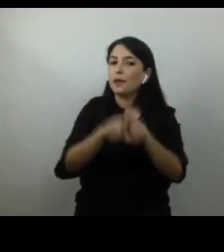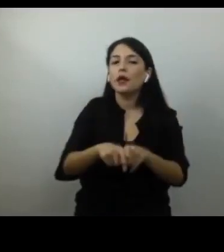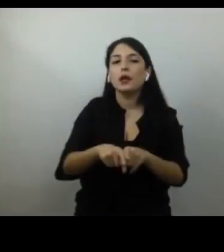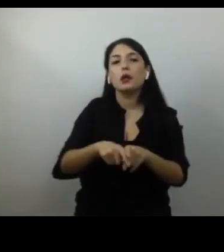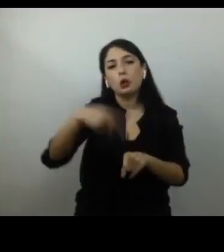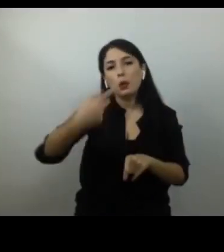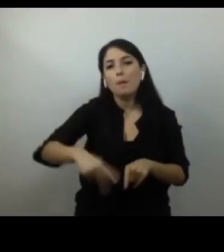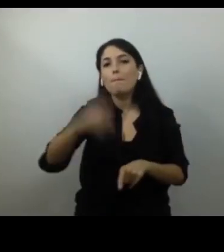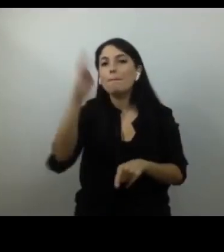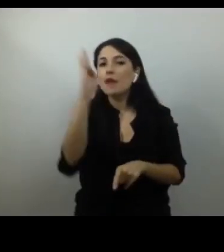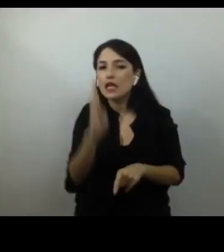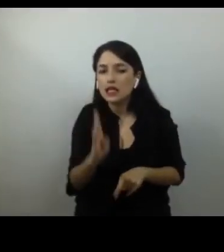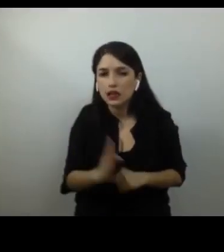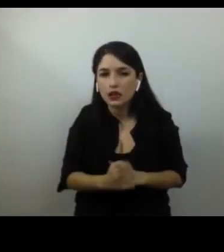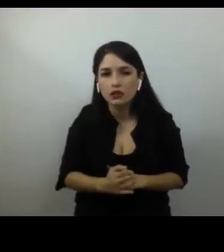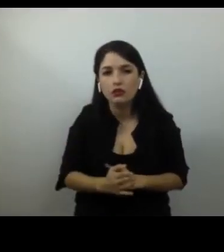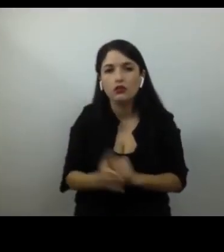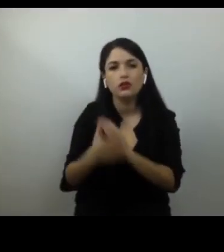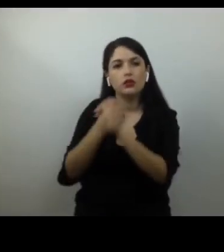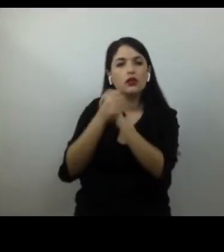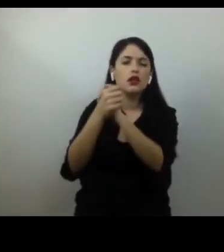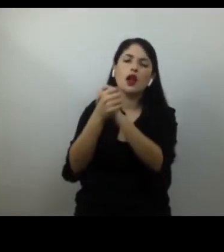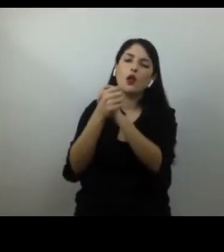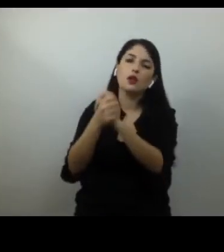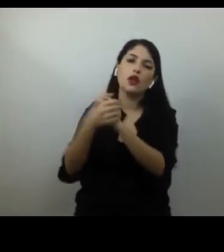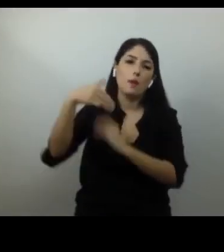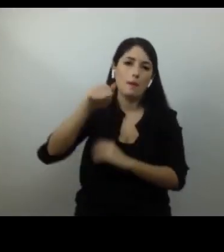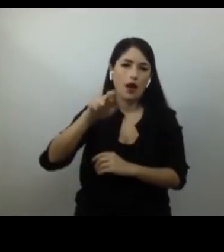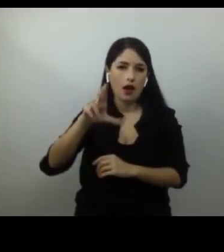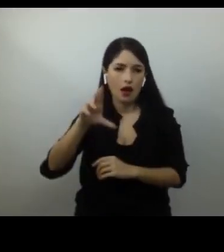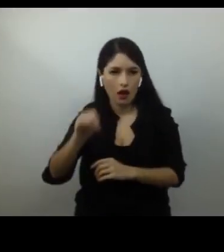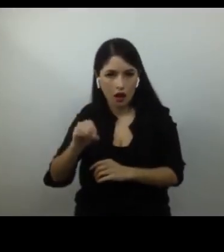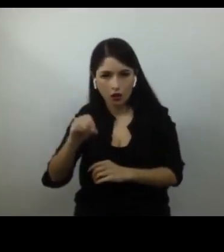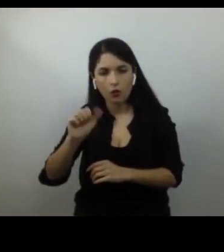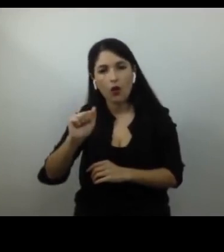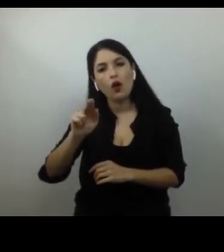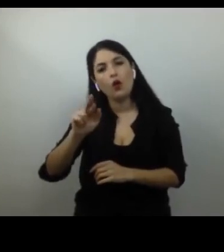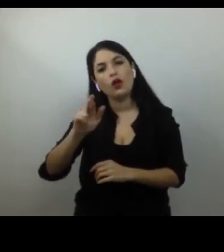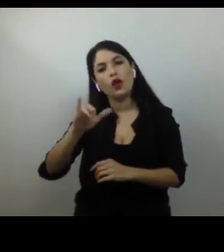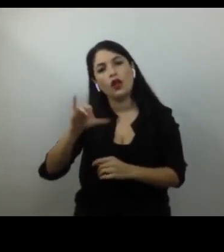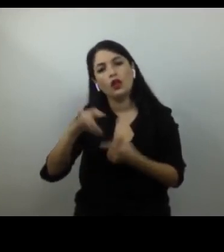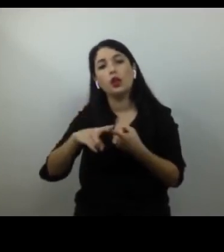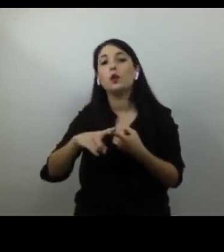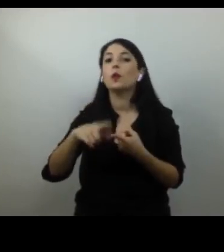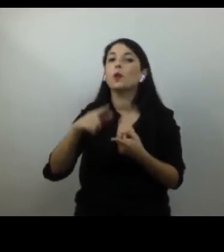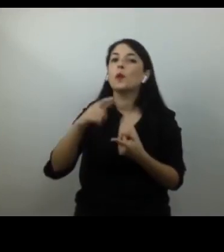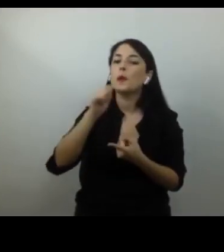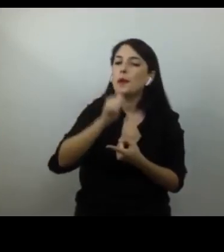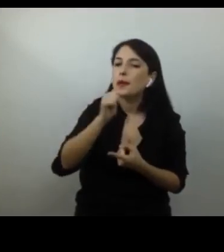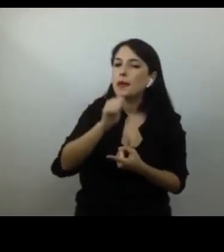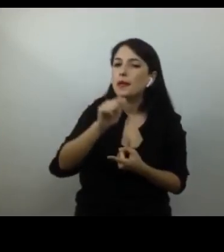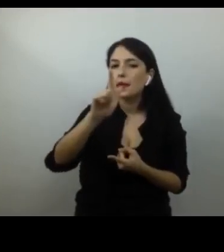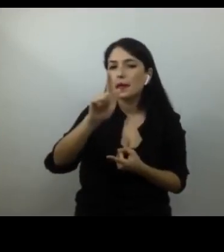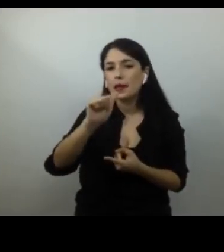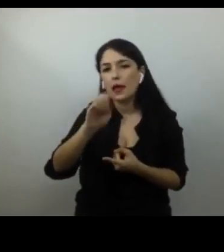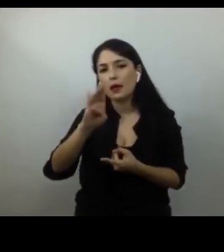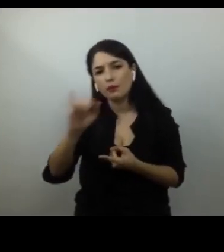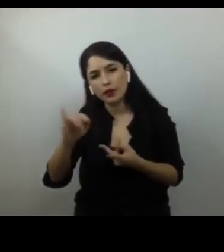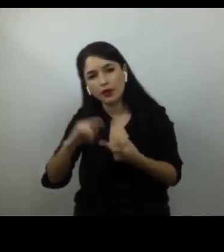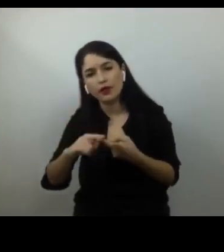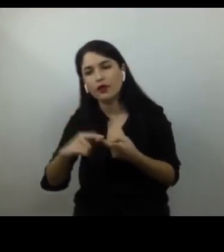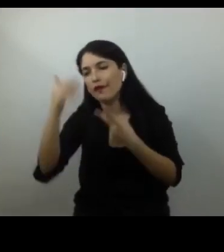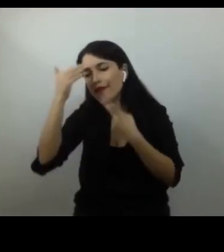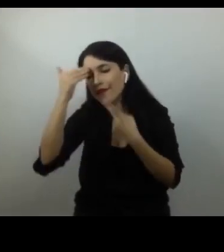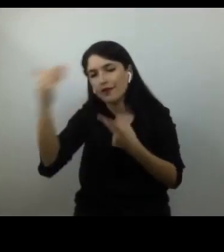Marco Aurélio Carvalho, meu querido dileto amigo, da Gabriela Araújo, agradecendo os generosos elogios e dizer